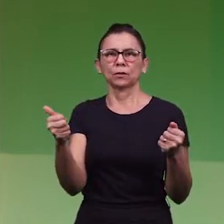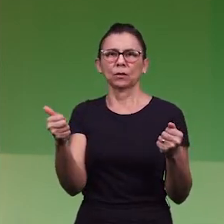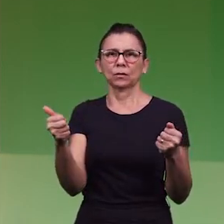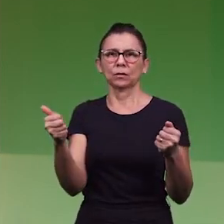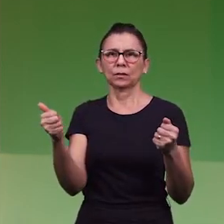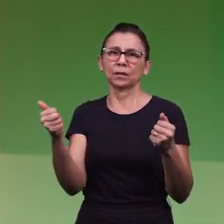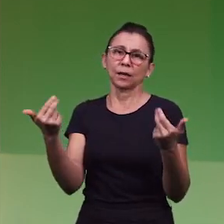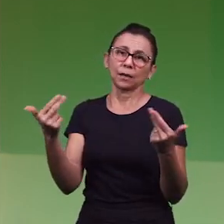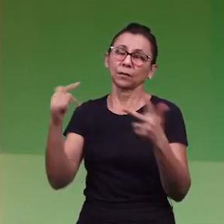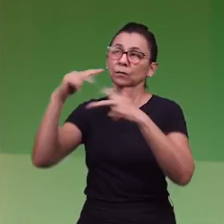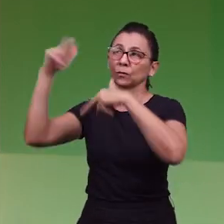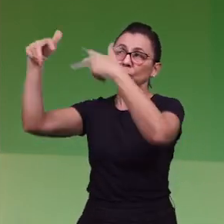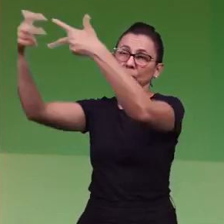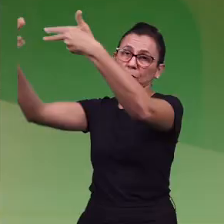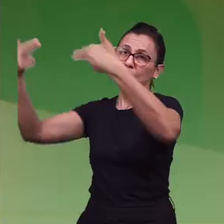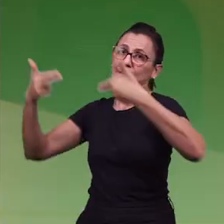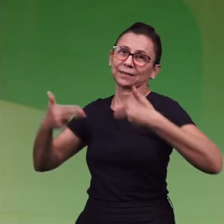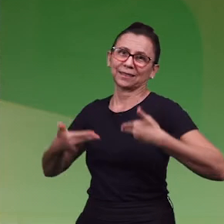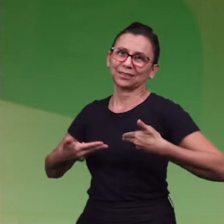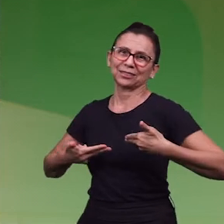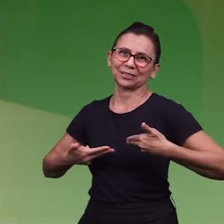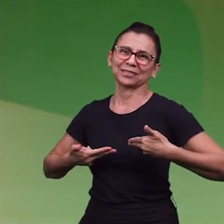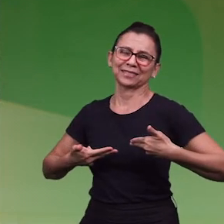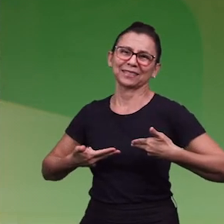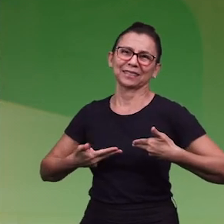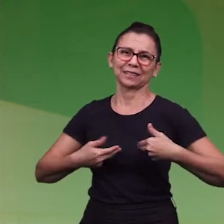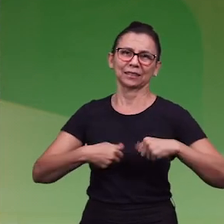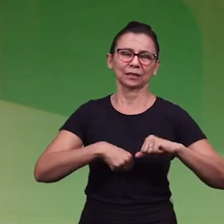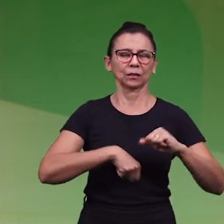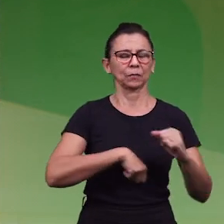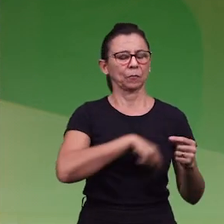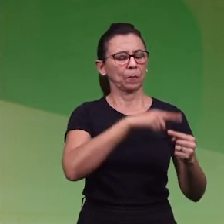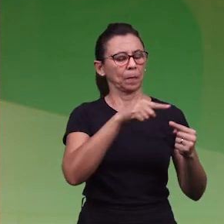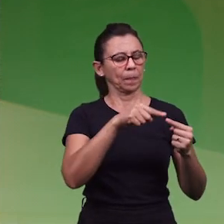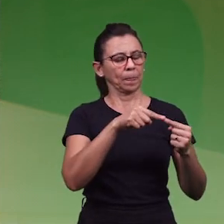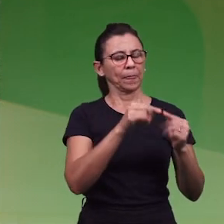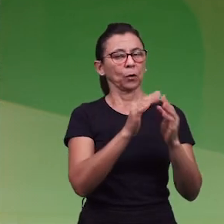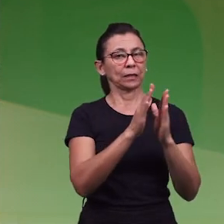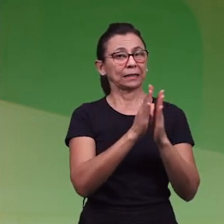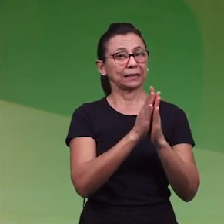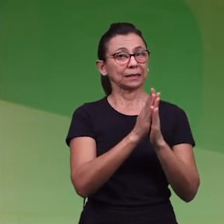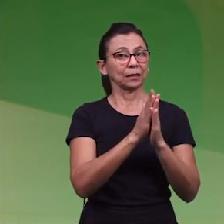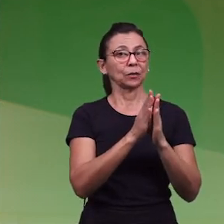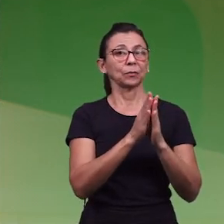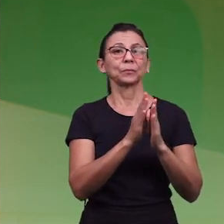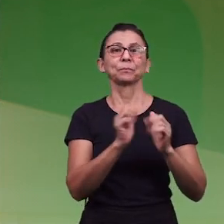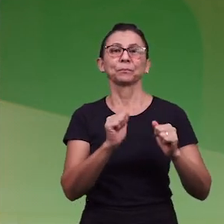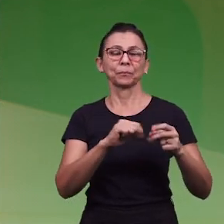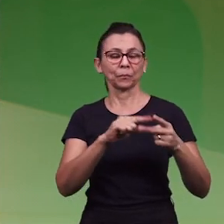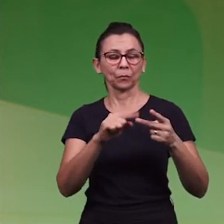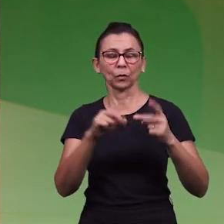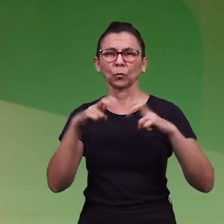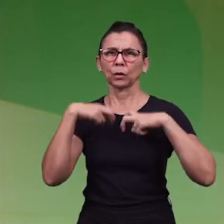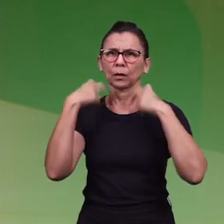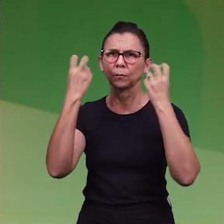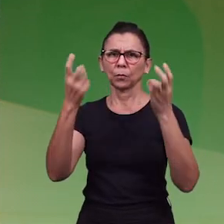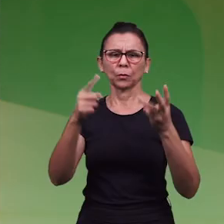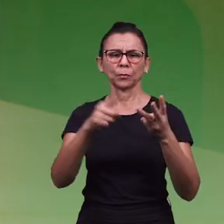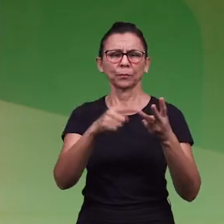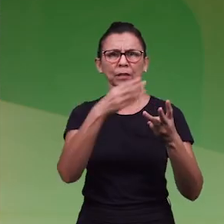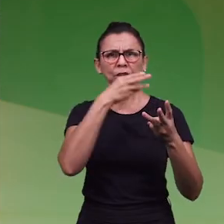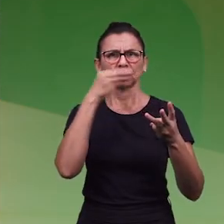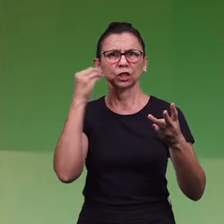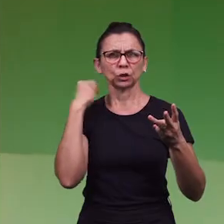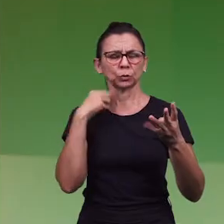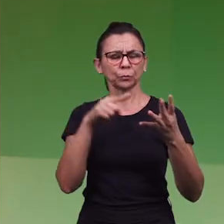Deus, como diz a palavra. Então, a oração, o clamor, o jejum, a madrugada, né? A madrugada. Depois tem